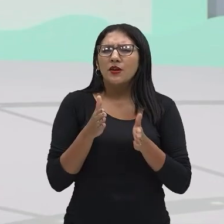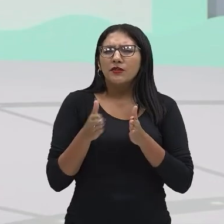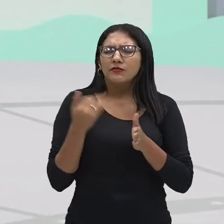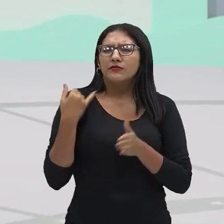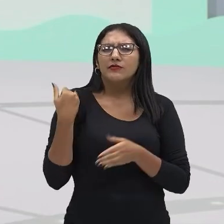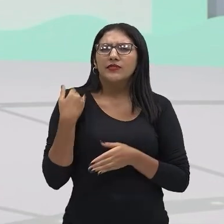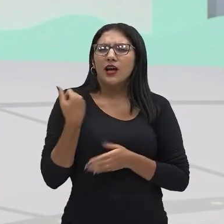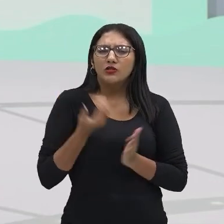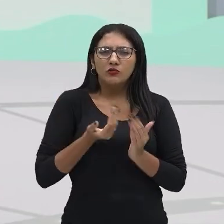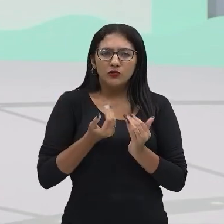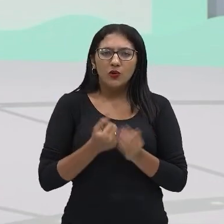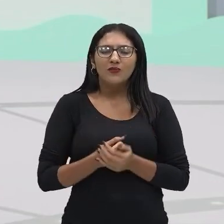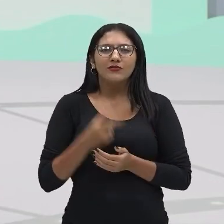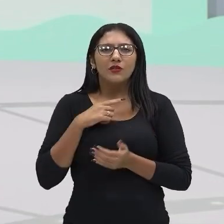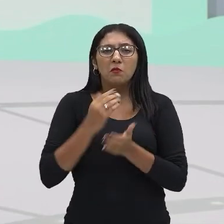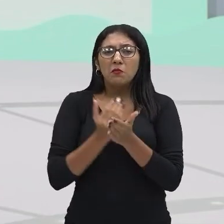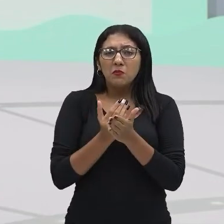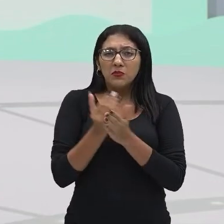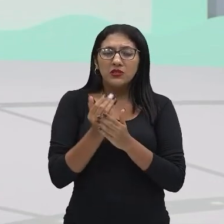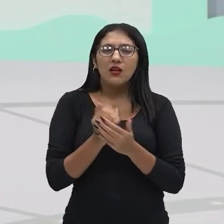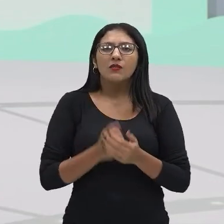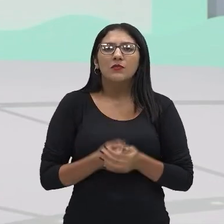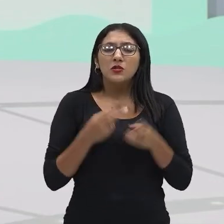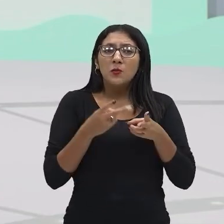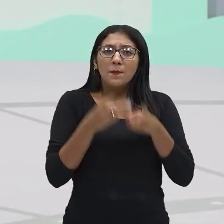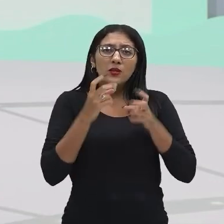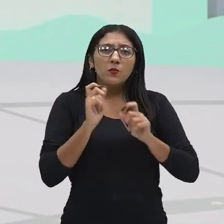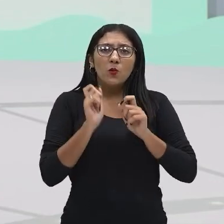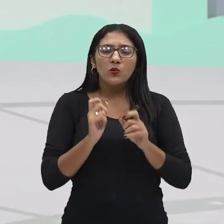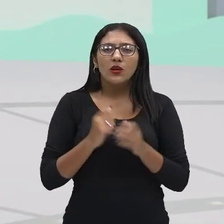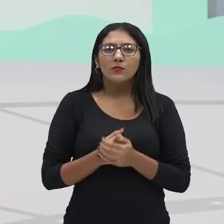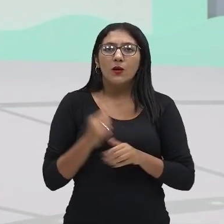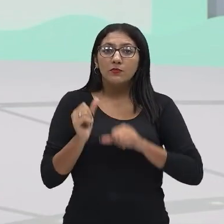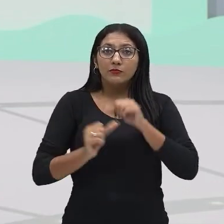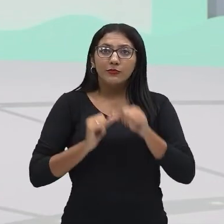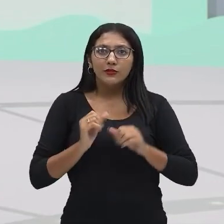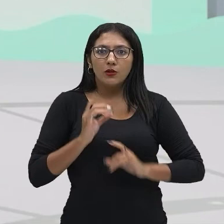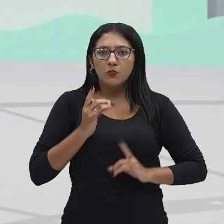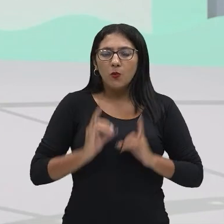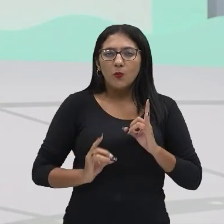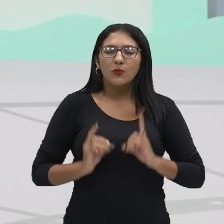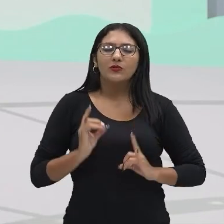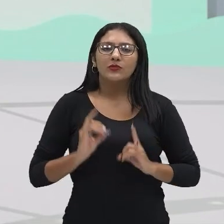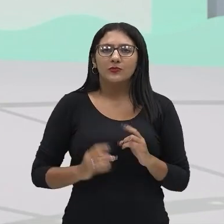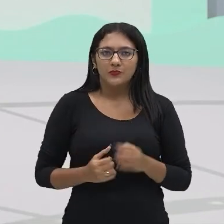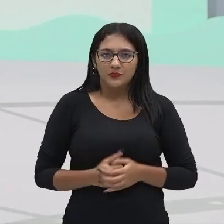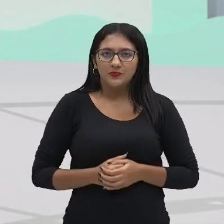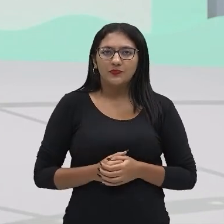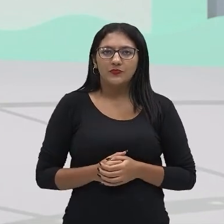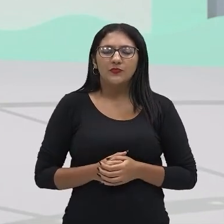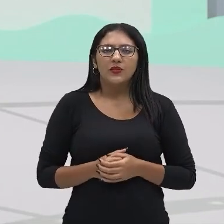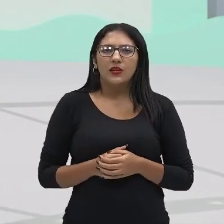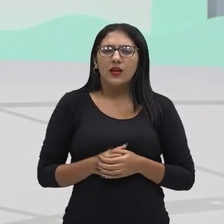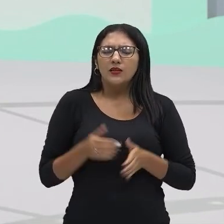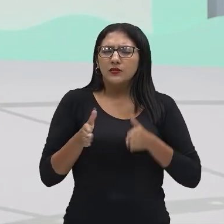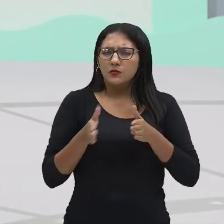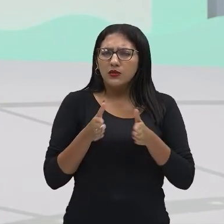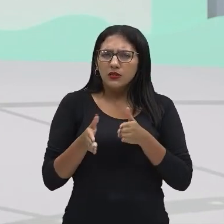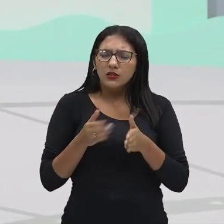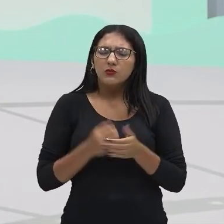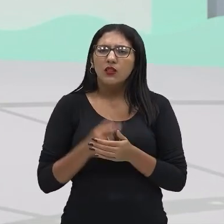nesse momento que a gente vai perceber muito bem a ação dos hormônios. A puberdade é um processo